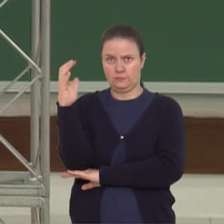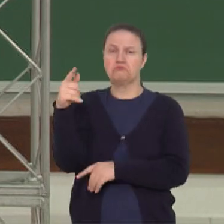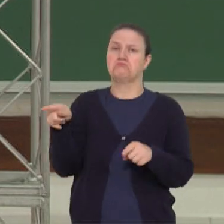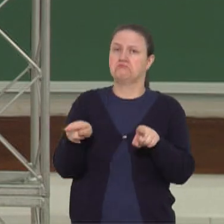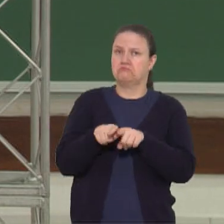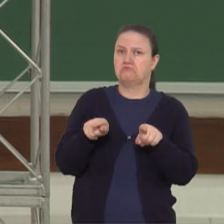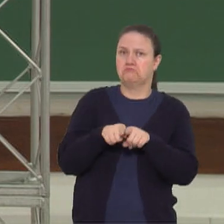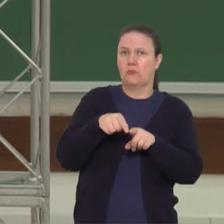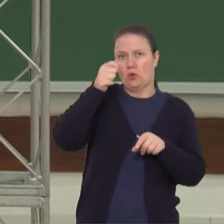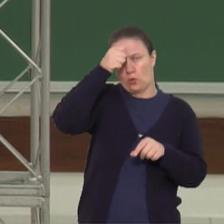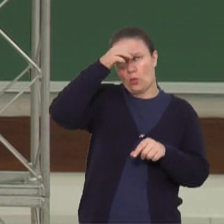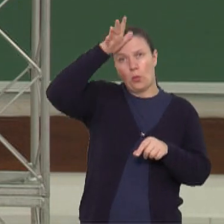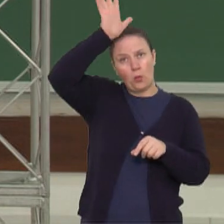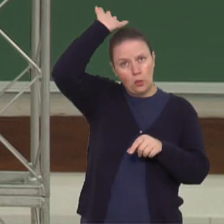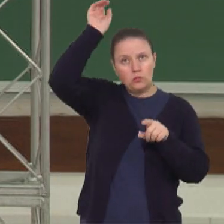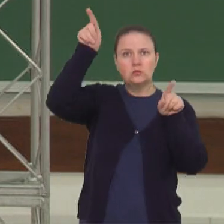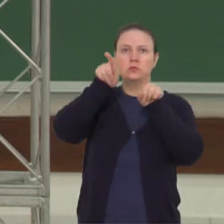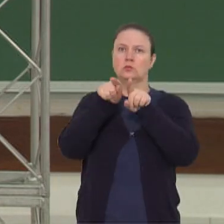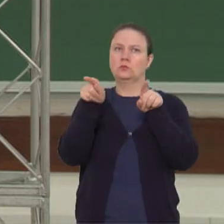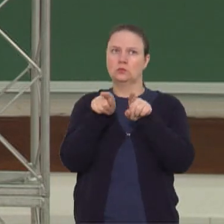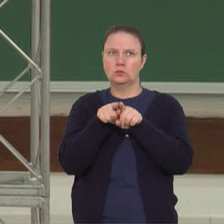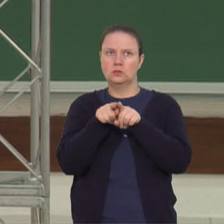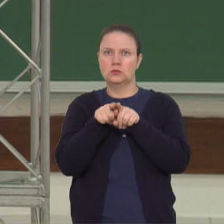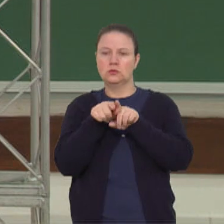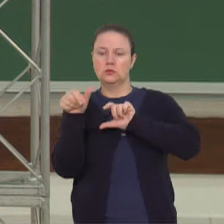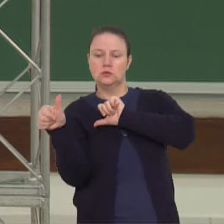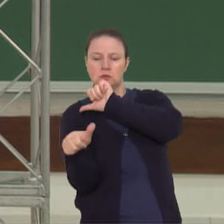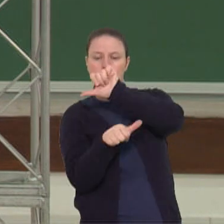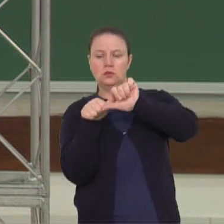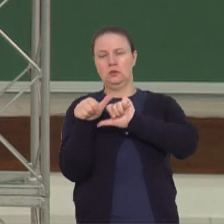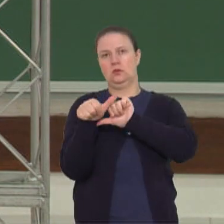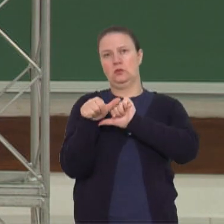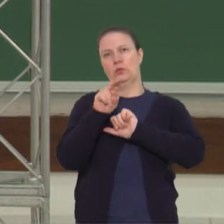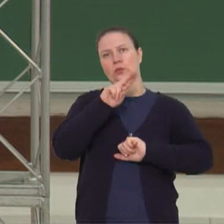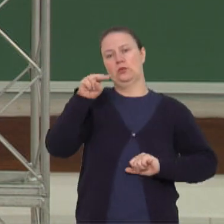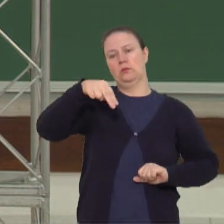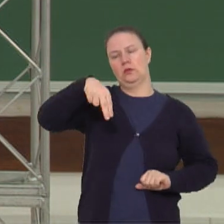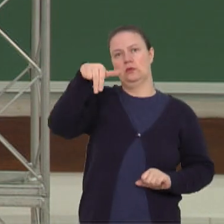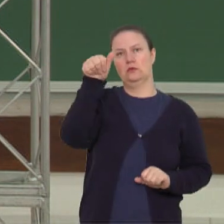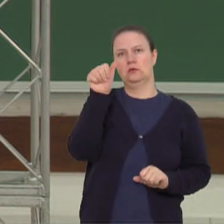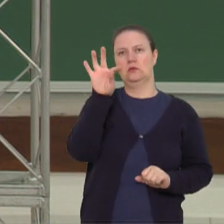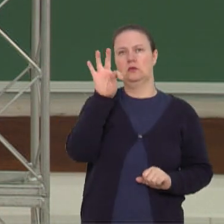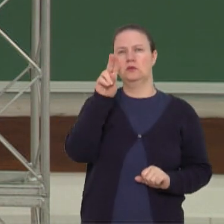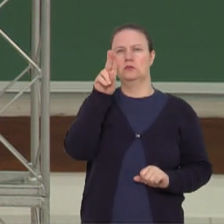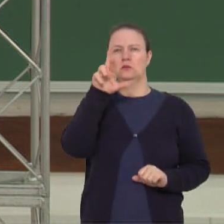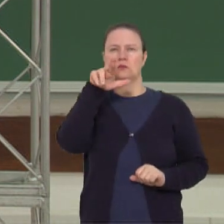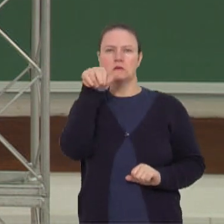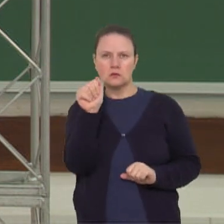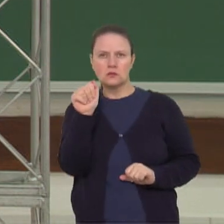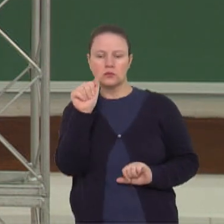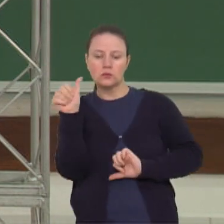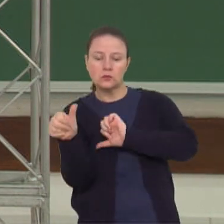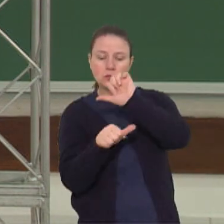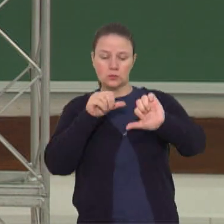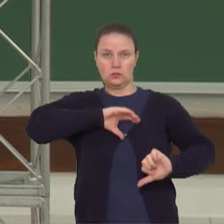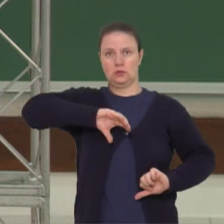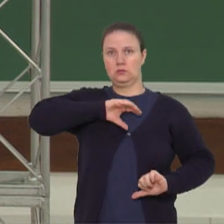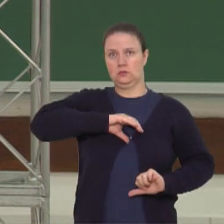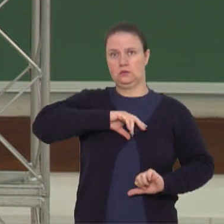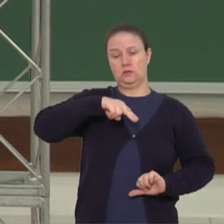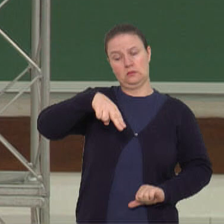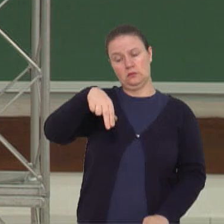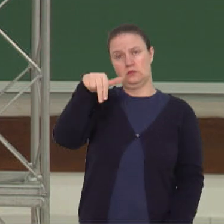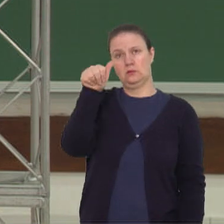palavra, traduziram physis pela palavra natura, que vai virar no português natureza. Em